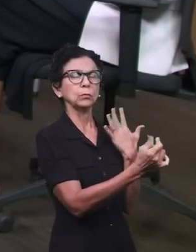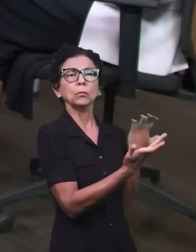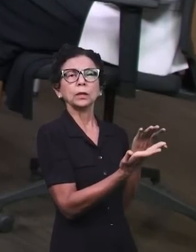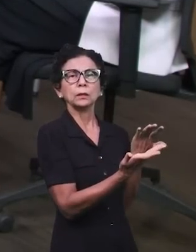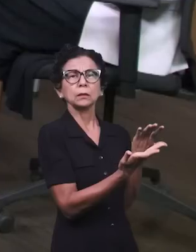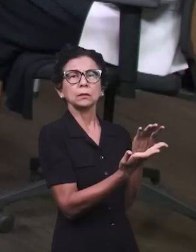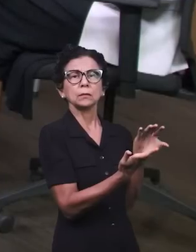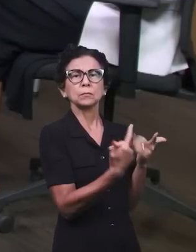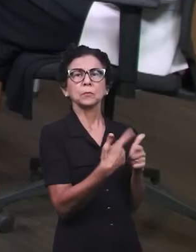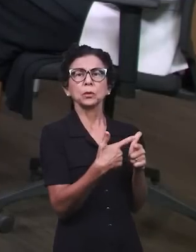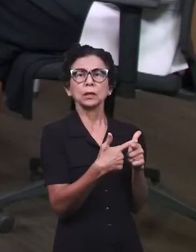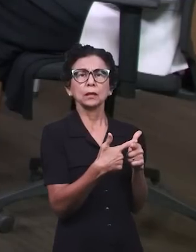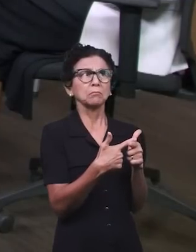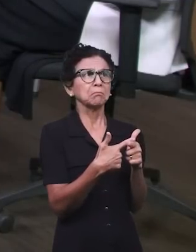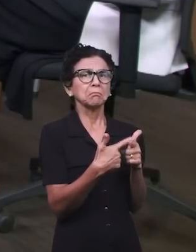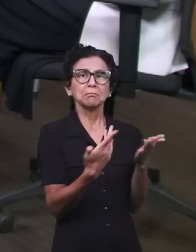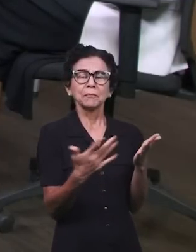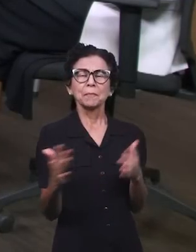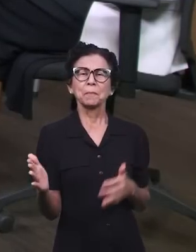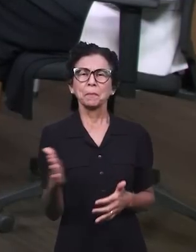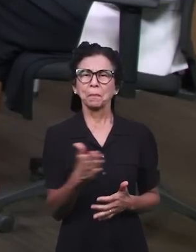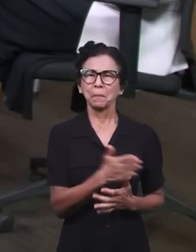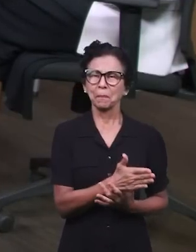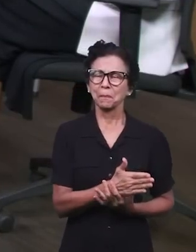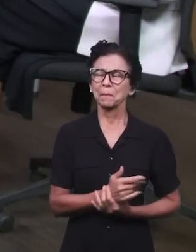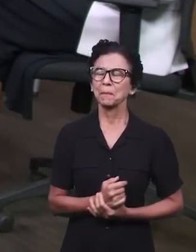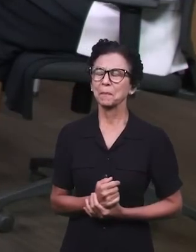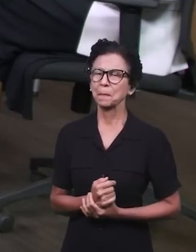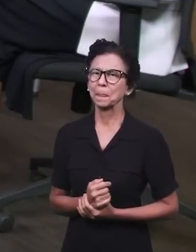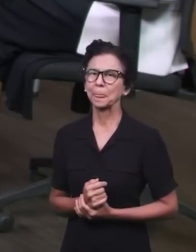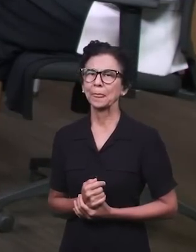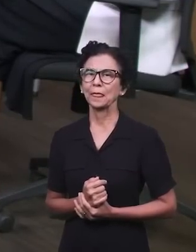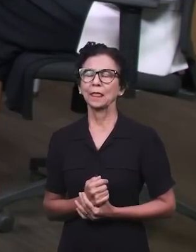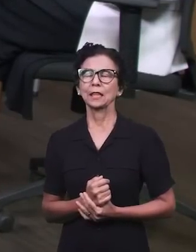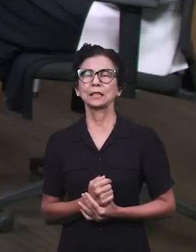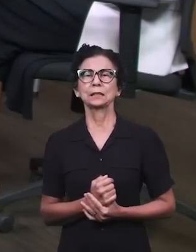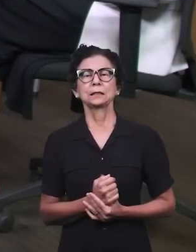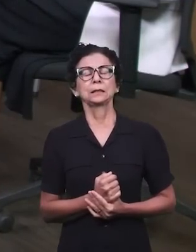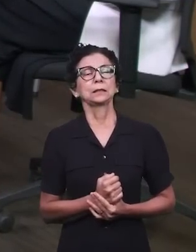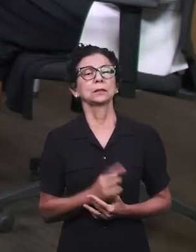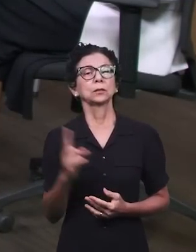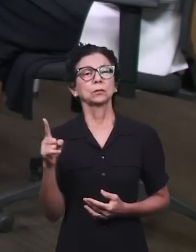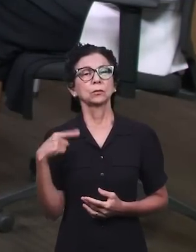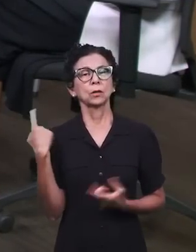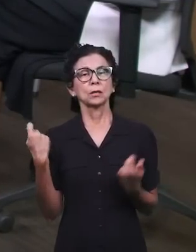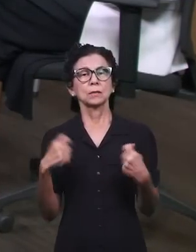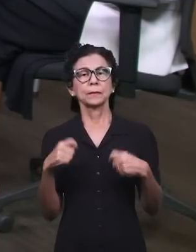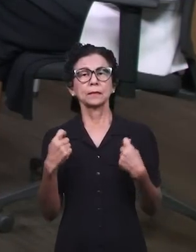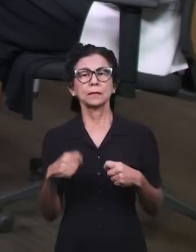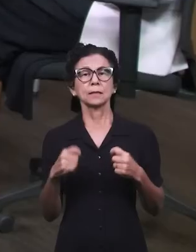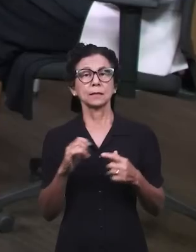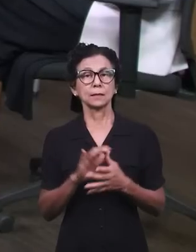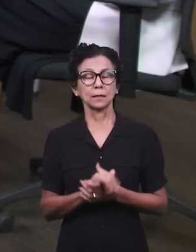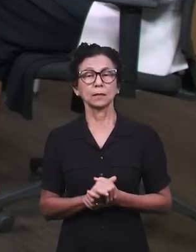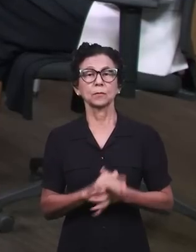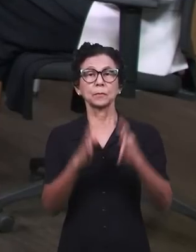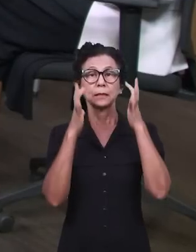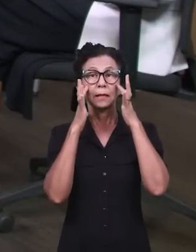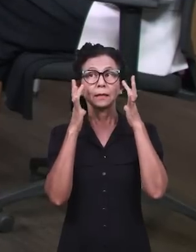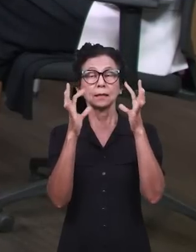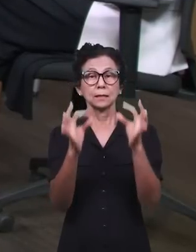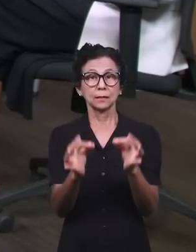estar assim, prevenidos para isso aí. Quando o Senhor nos previne, se nós formos atenciosos aos sinais de